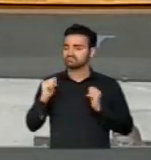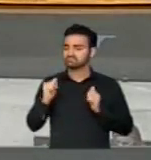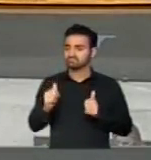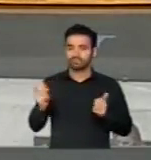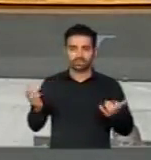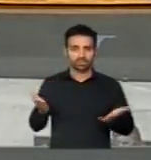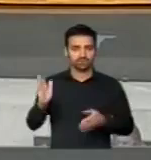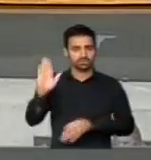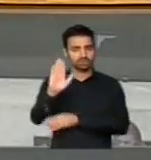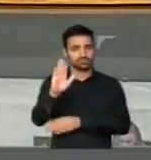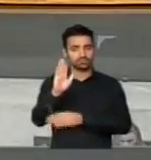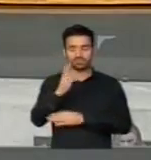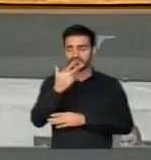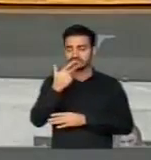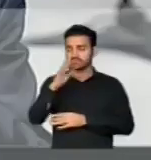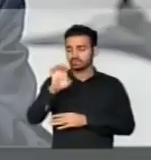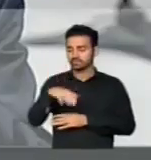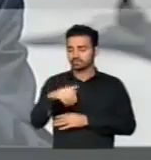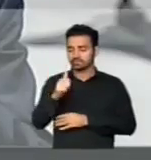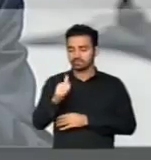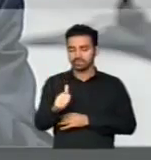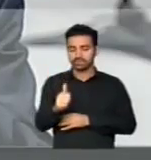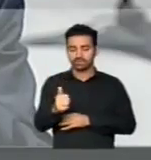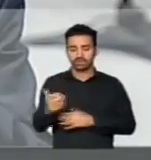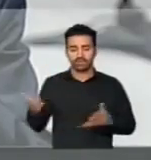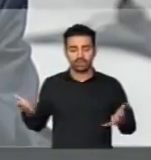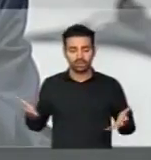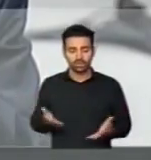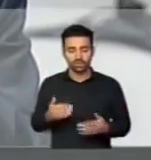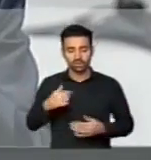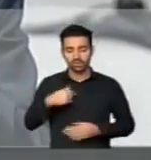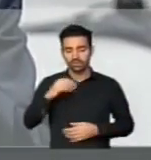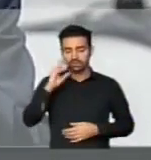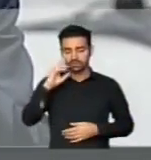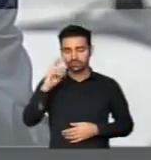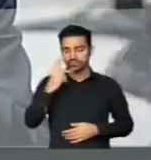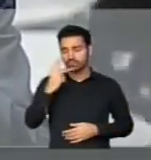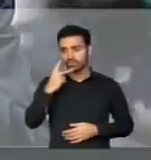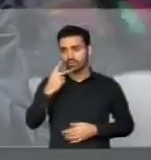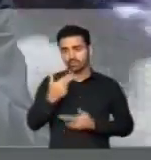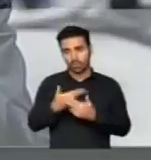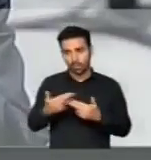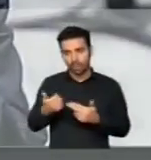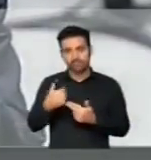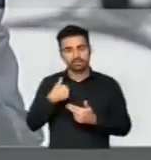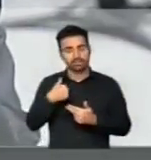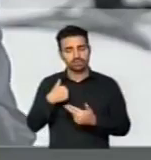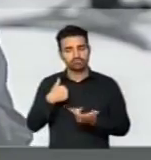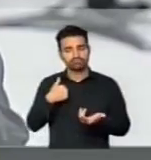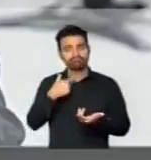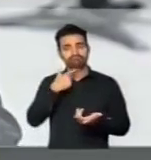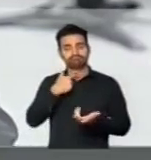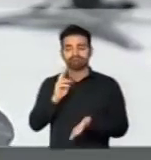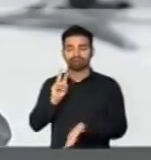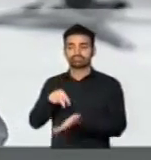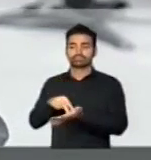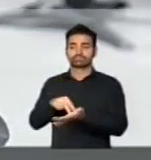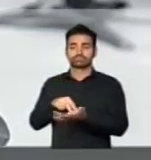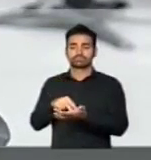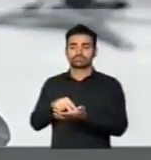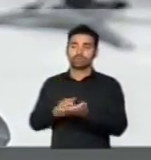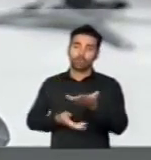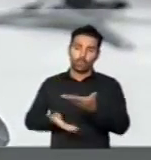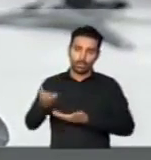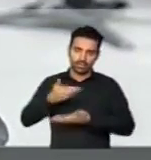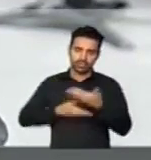tarde de hoje, Vossa Excelência chega agora a um ponto que me compele a vir à tribuna e a partilhá-la, quando